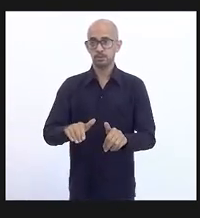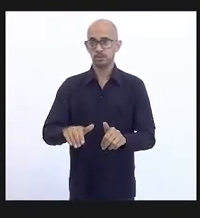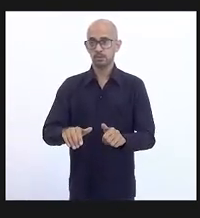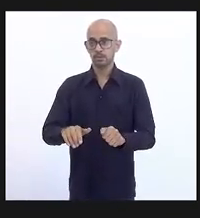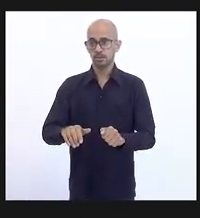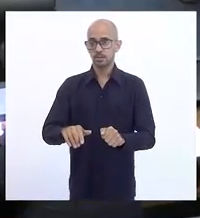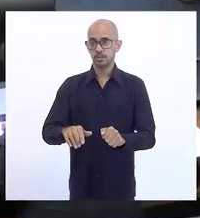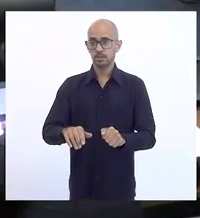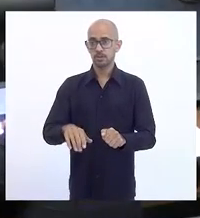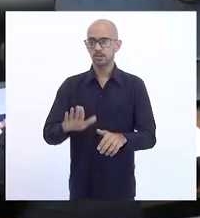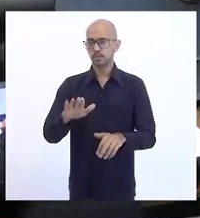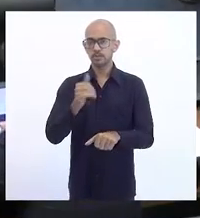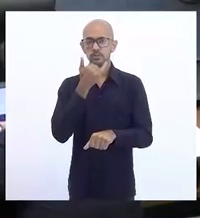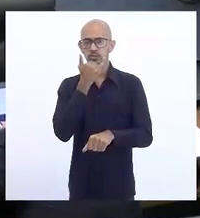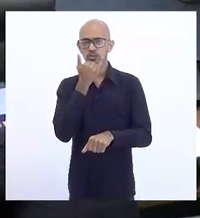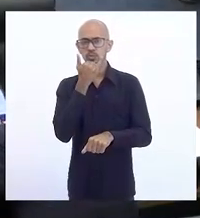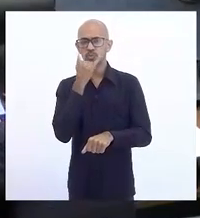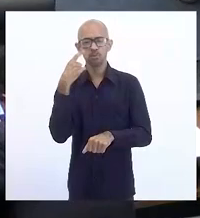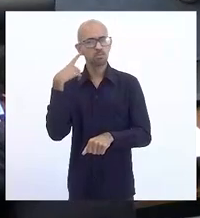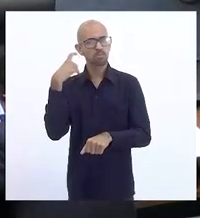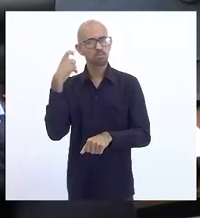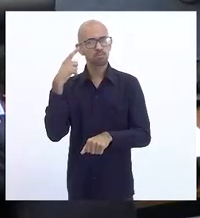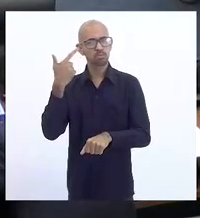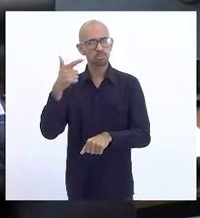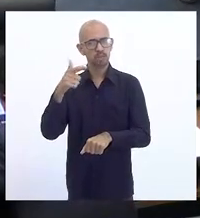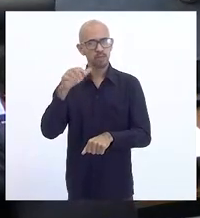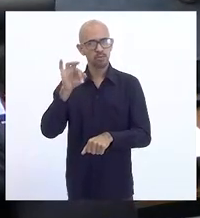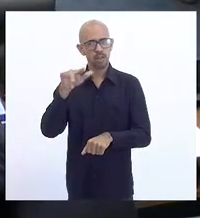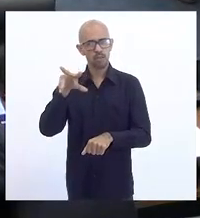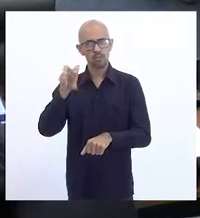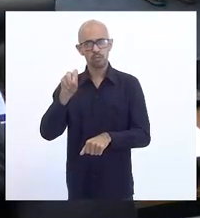sem som, Flávio. Está sem som, Flávio.